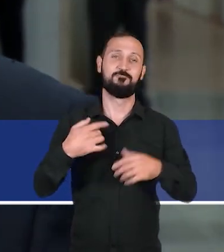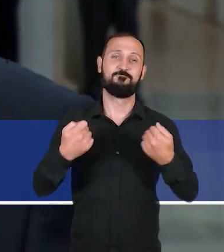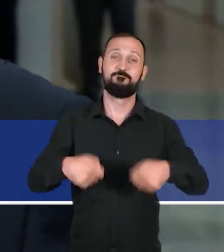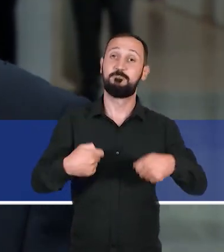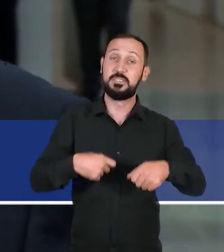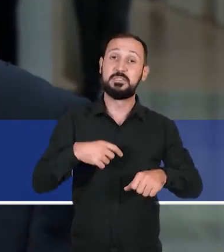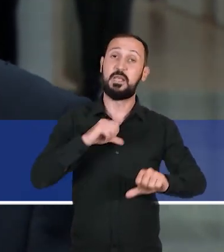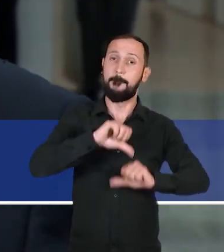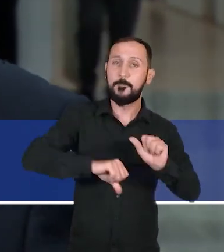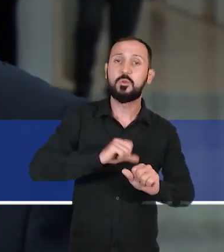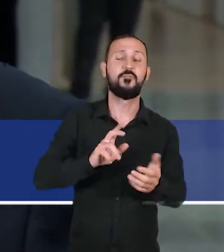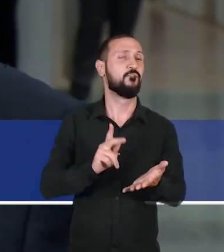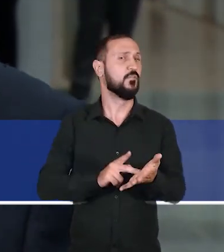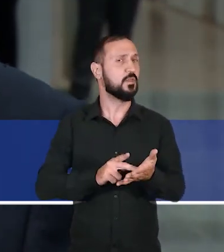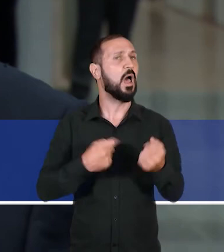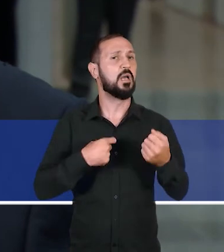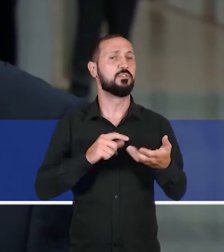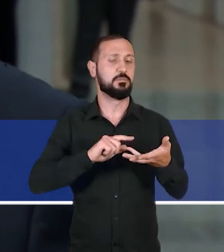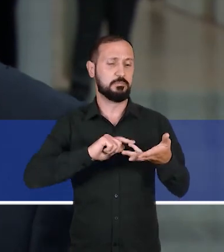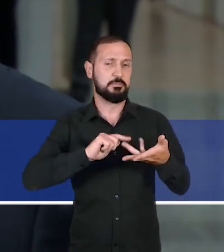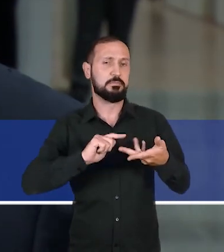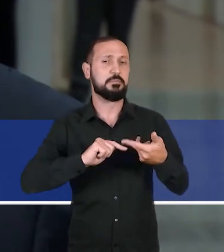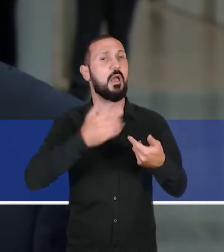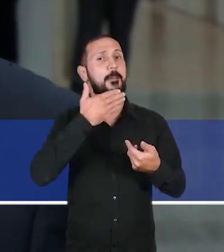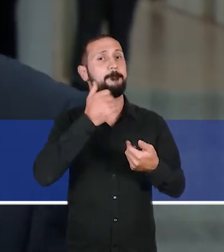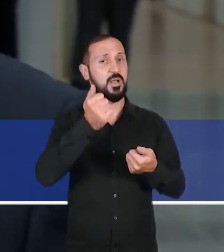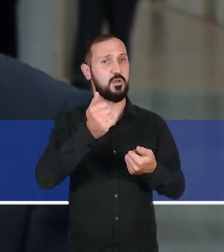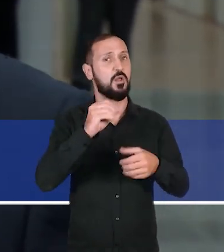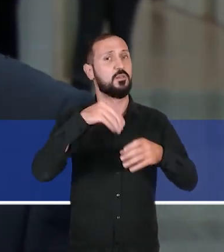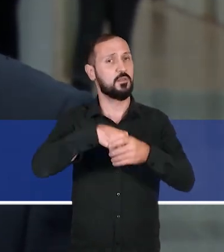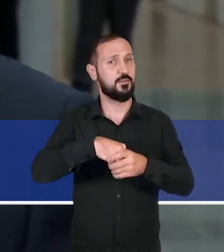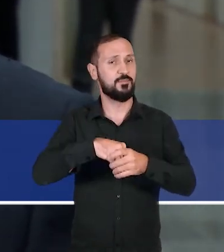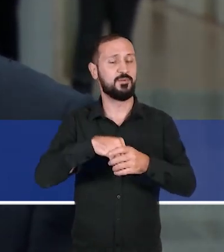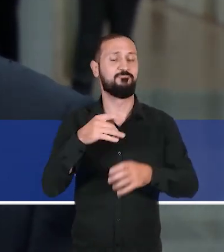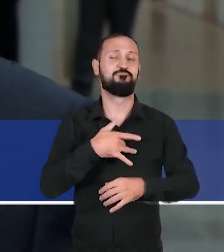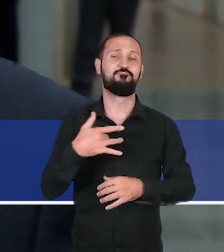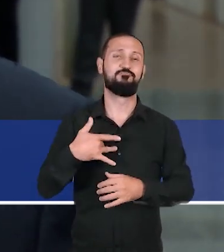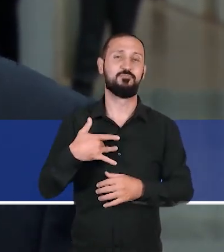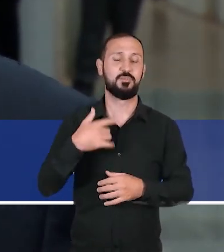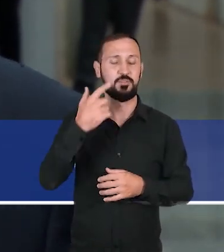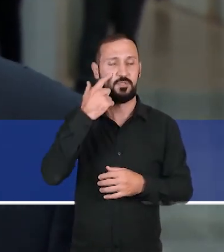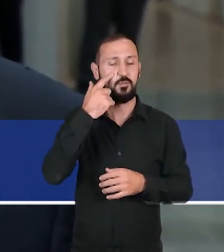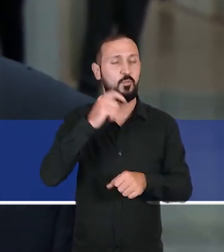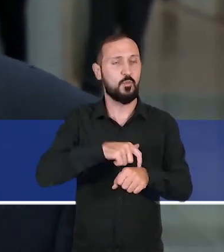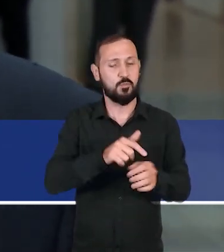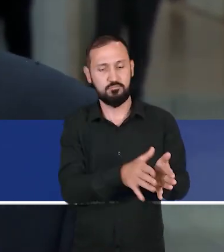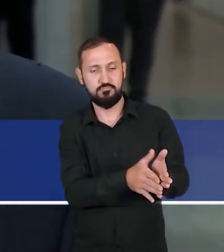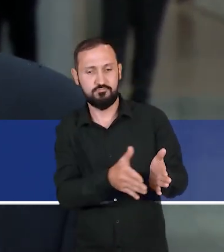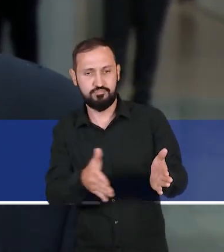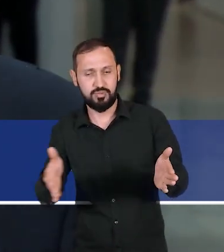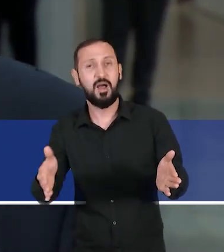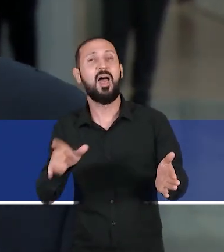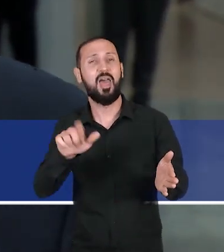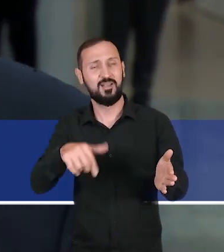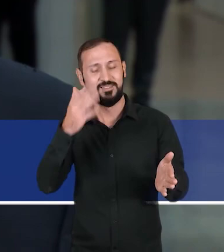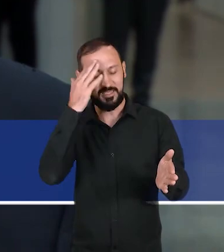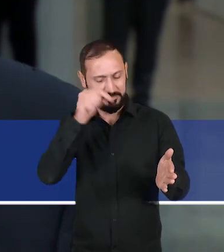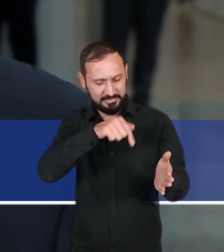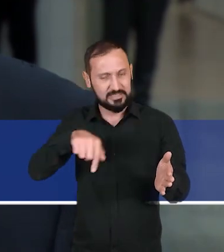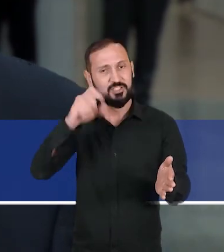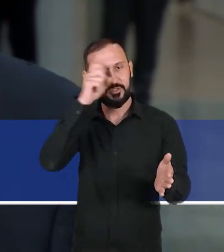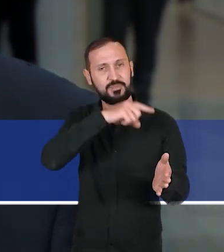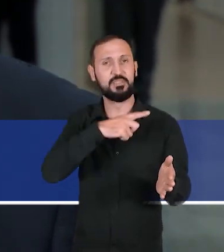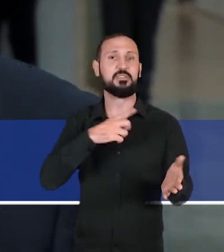precisa mudar muita coisa, melhorar muita coisa na área da saúde. Nós estamos passando aí momentos